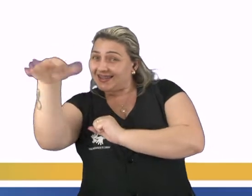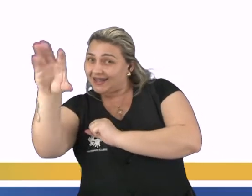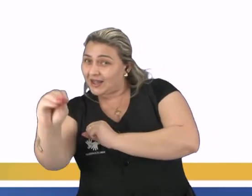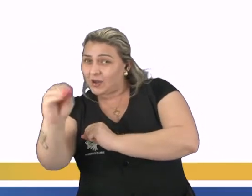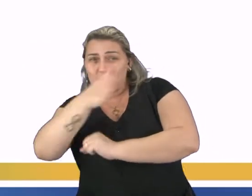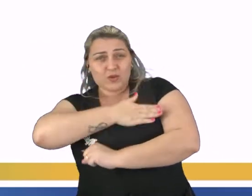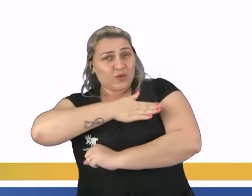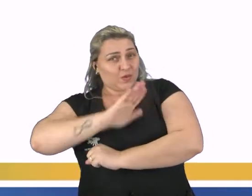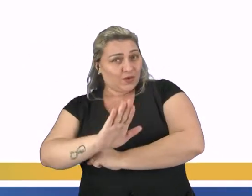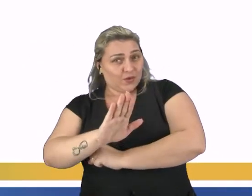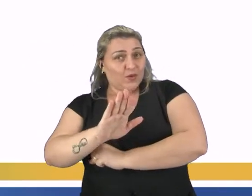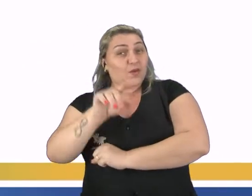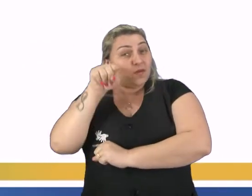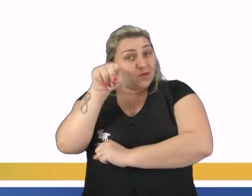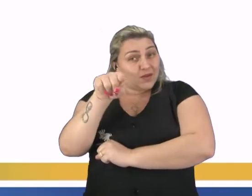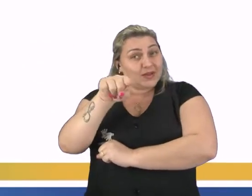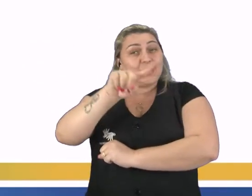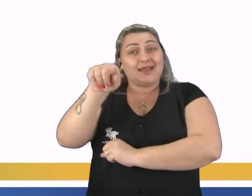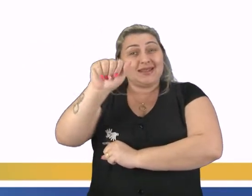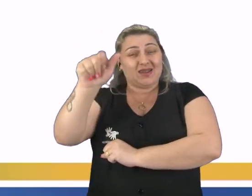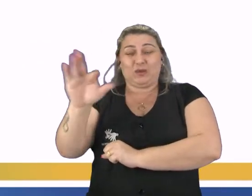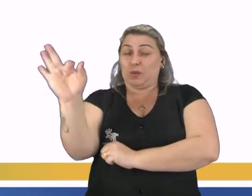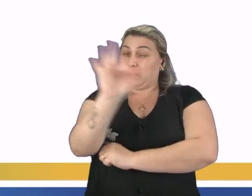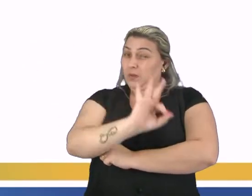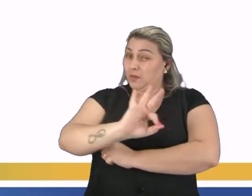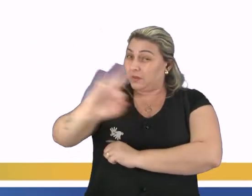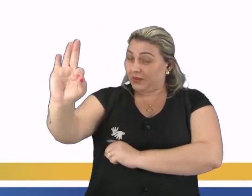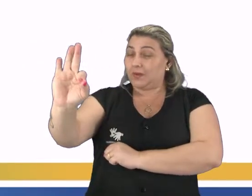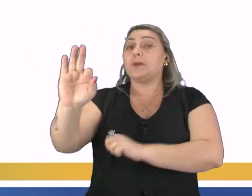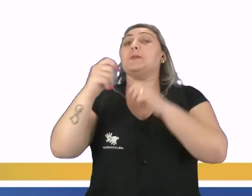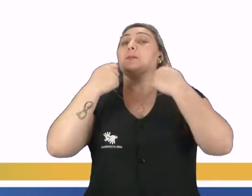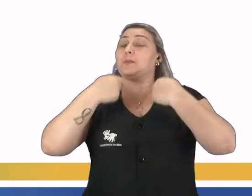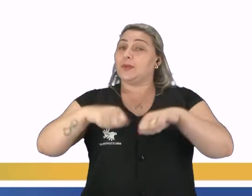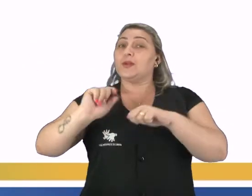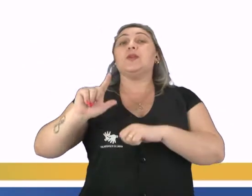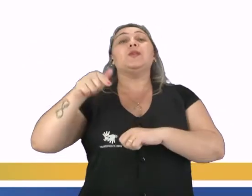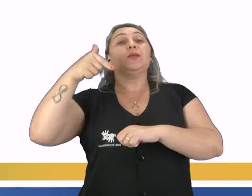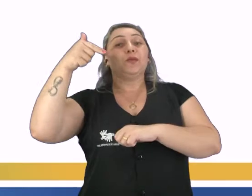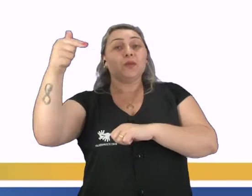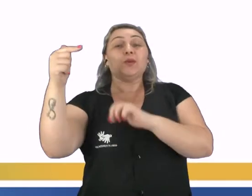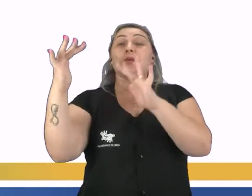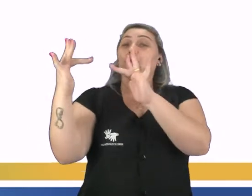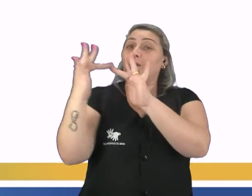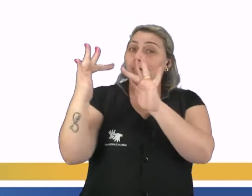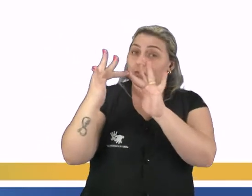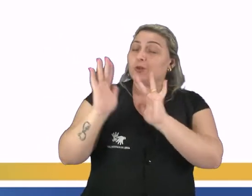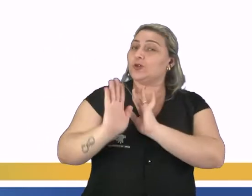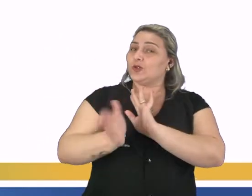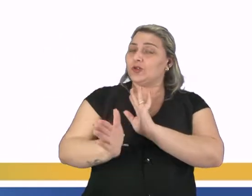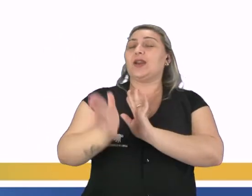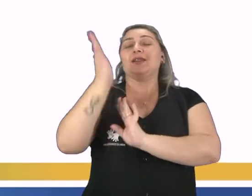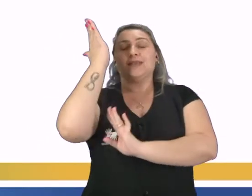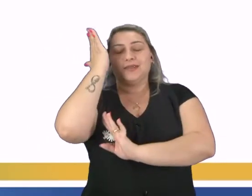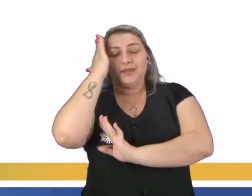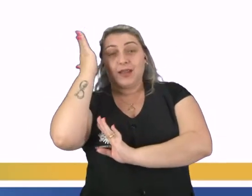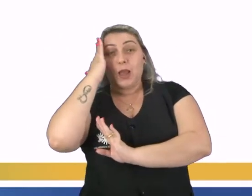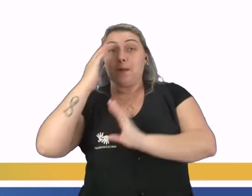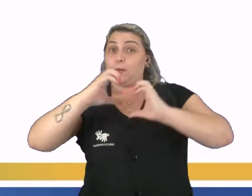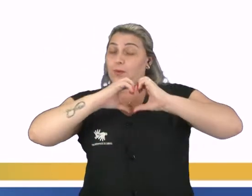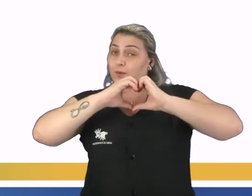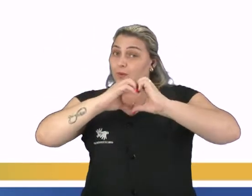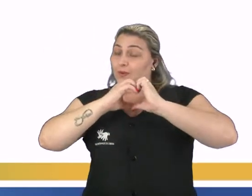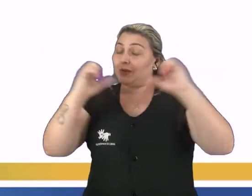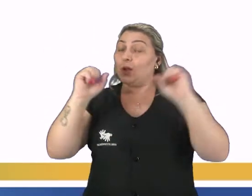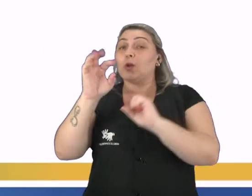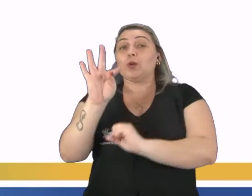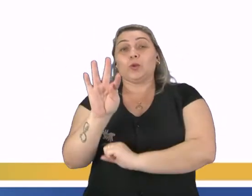Não gostou do vocêzão? Achei horrível. Preciso de outra rima. Já sei, meu coração morre de